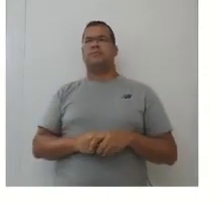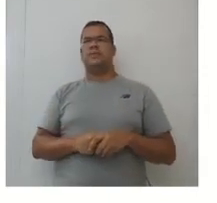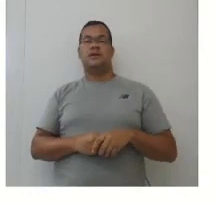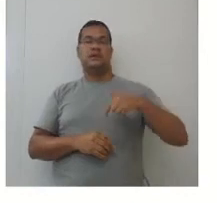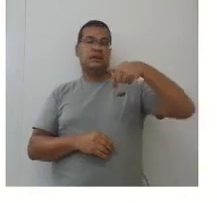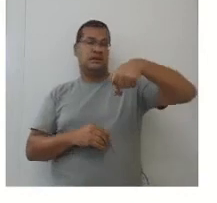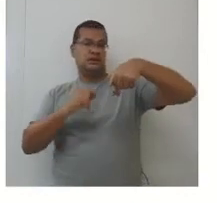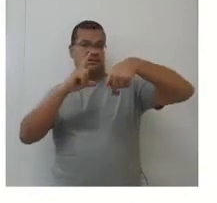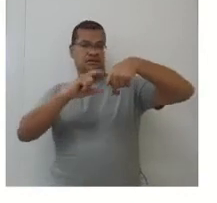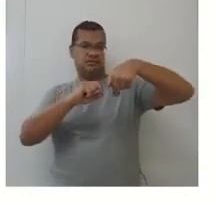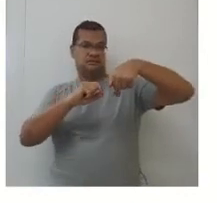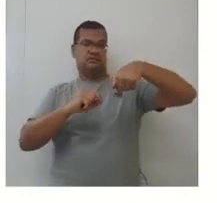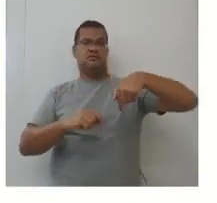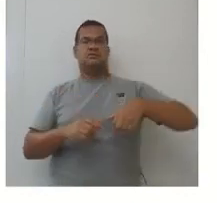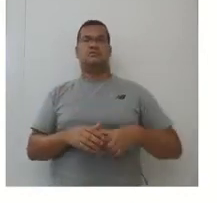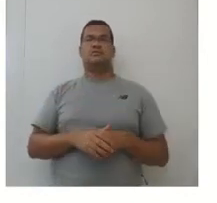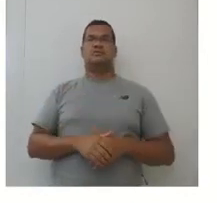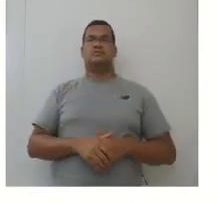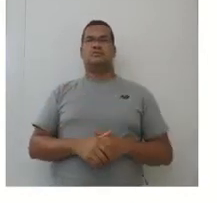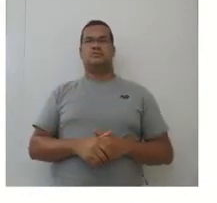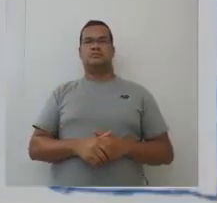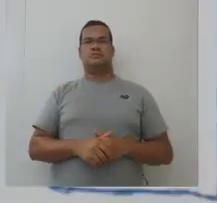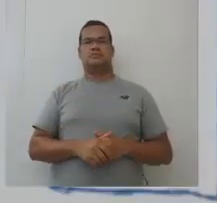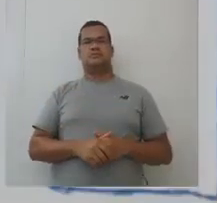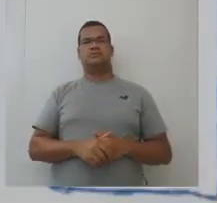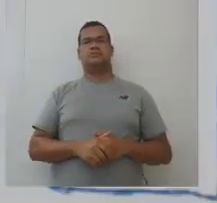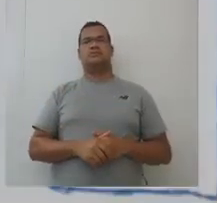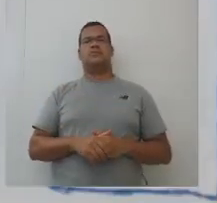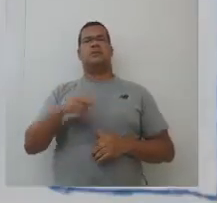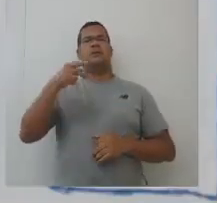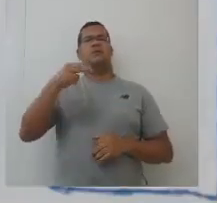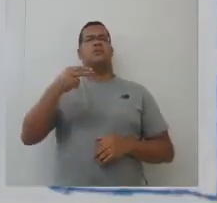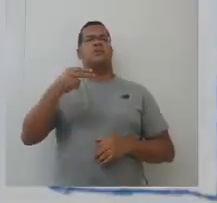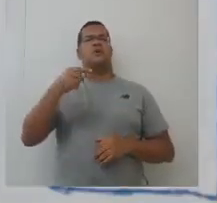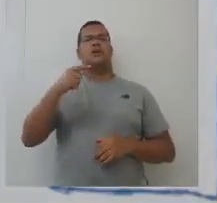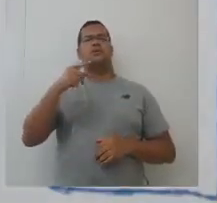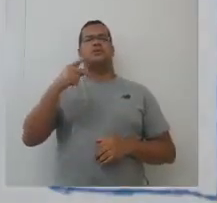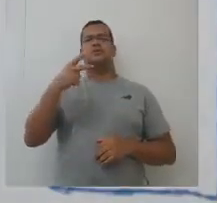tu anota, ó, Q de carga vale